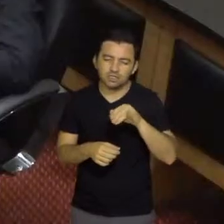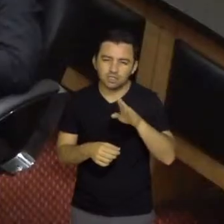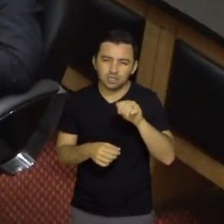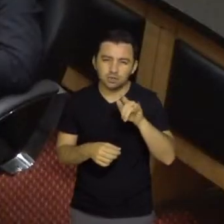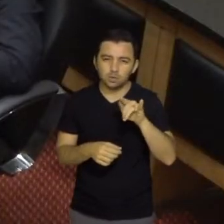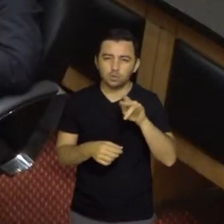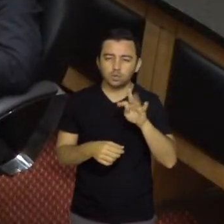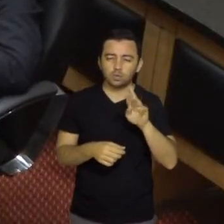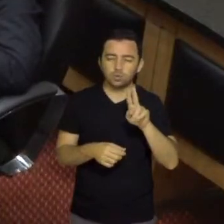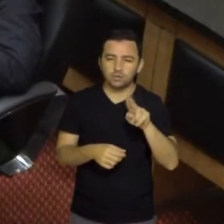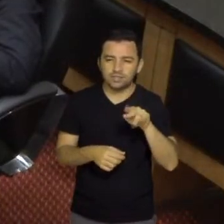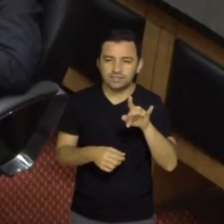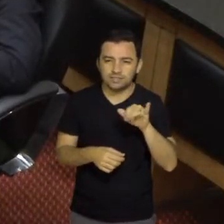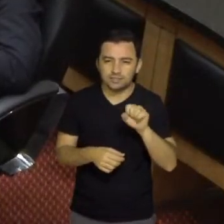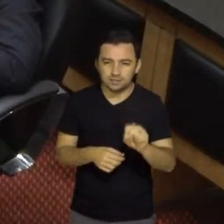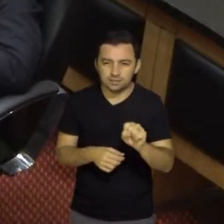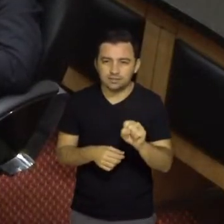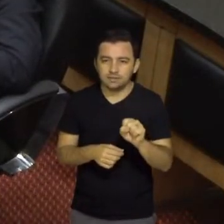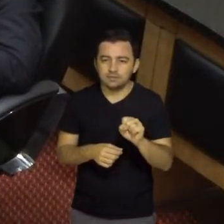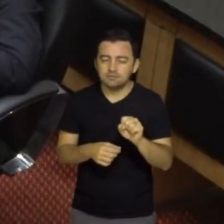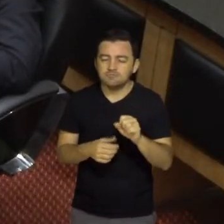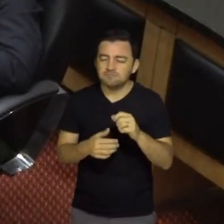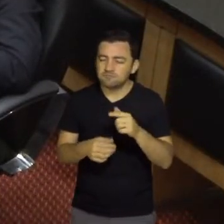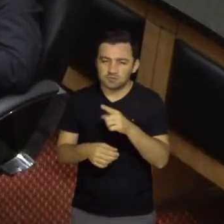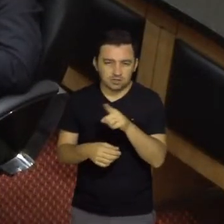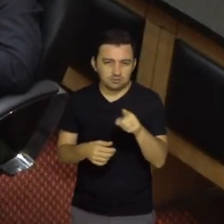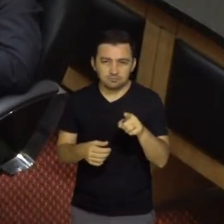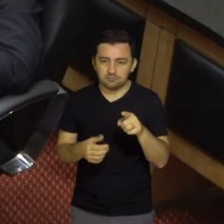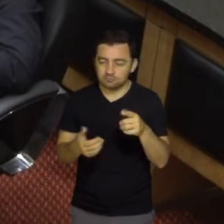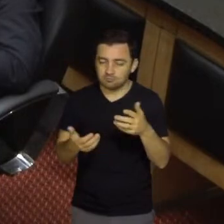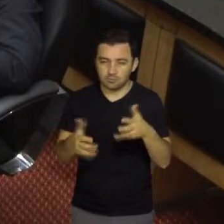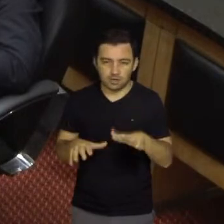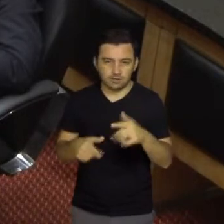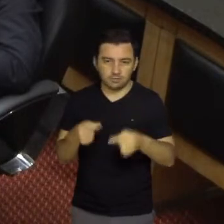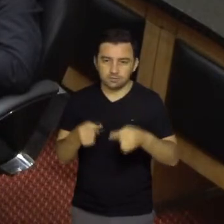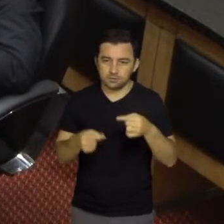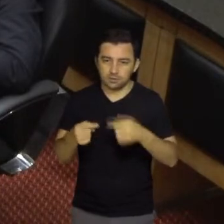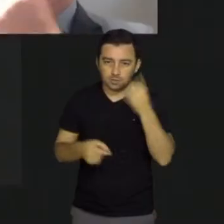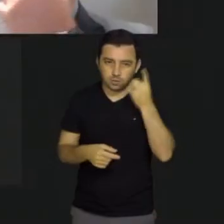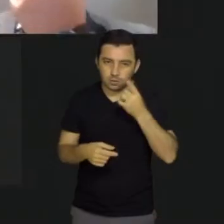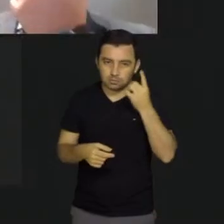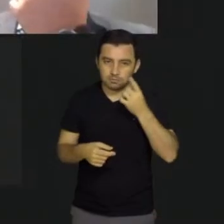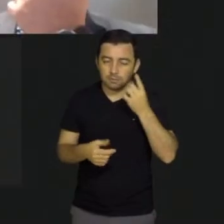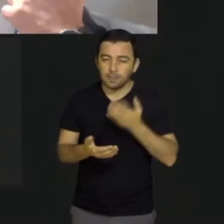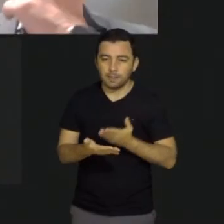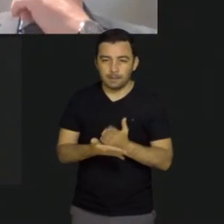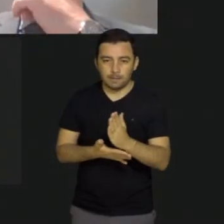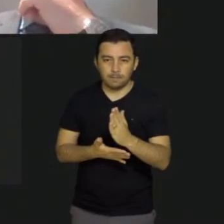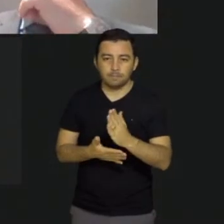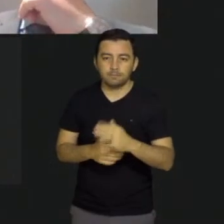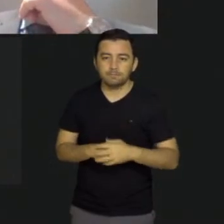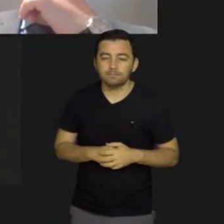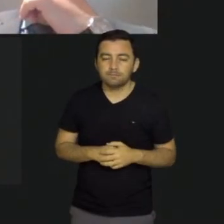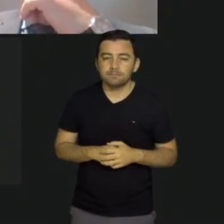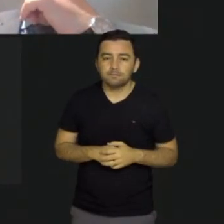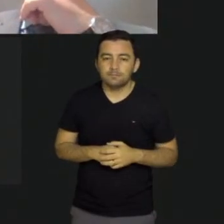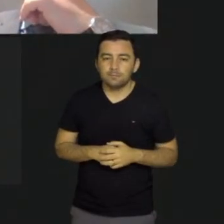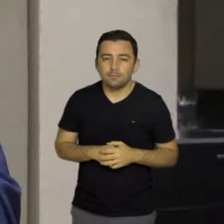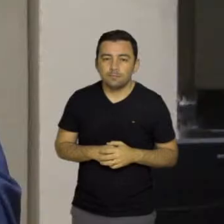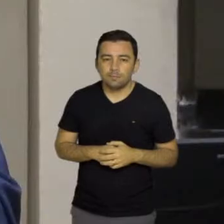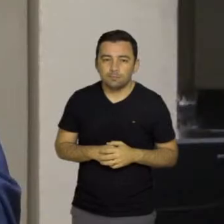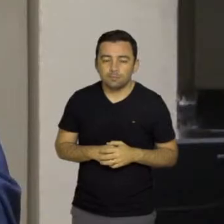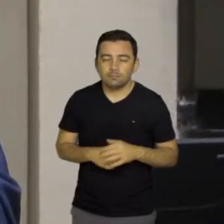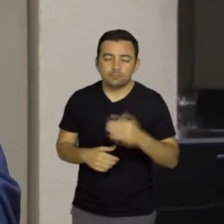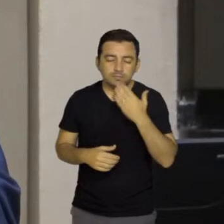discussão. Não havendo quem queira discutir, em votação. Deputados que aprovam, permaneçam como se encontram. Aprovado por unanimidade.